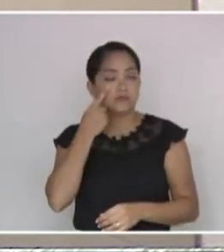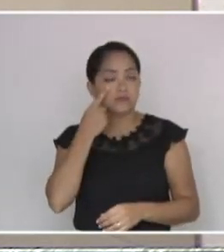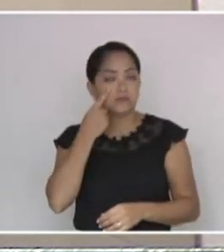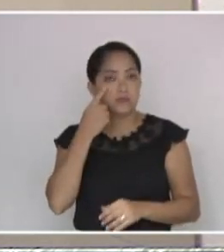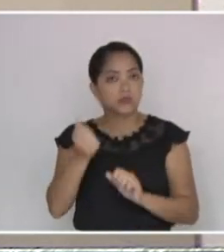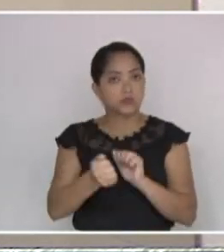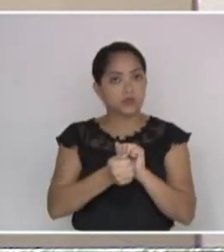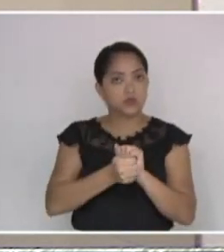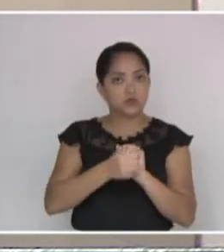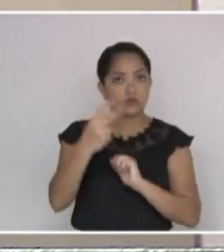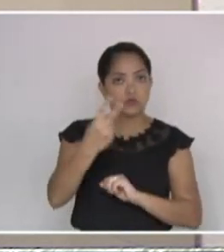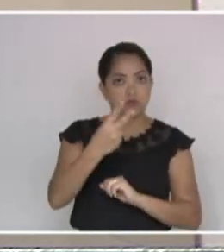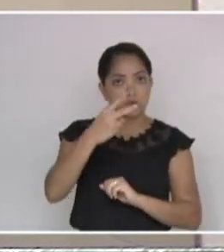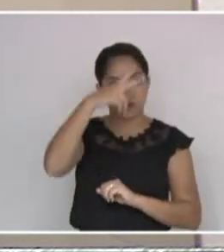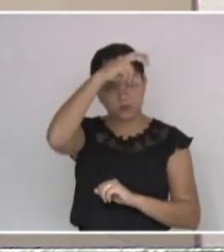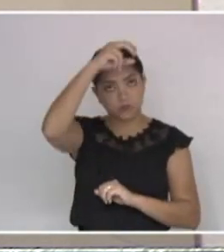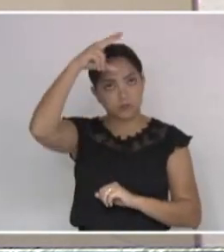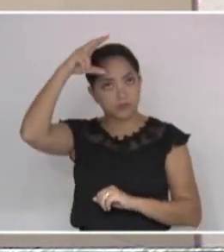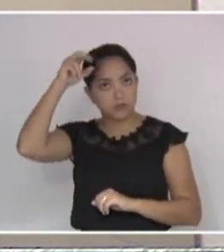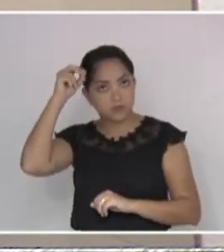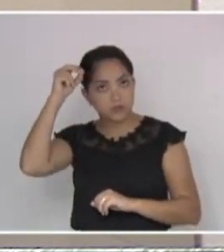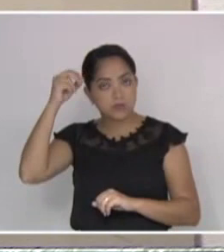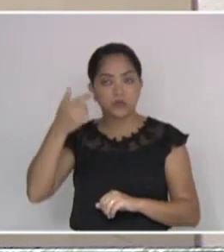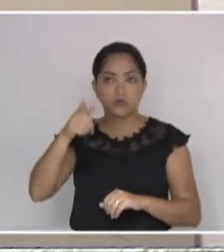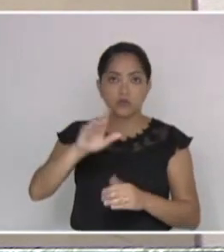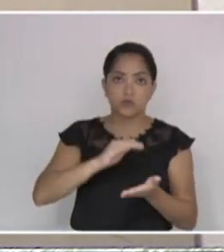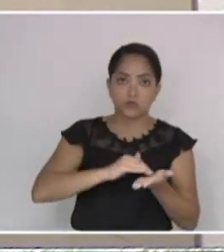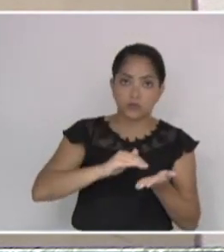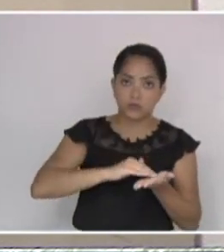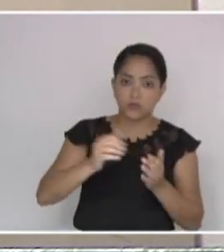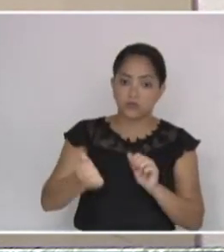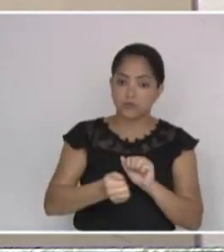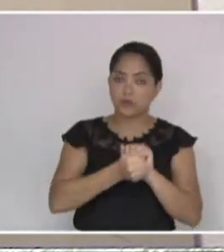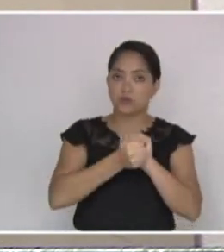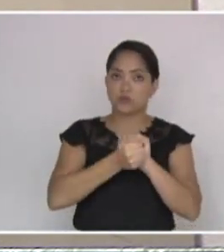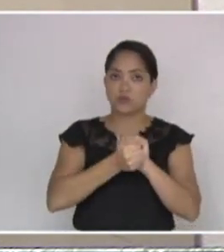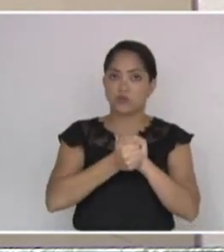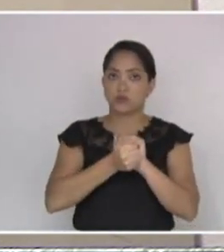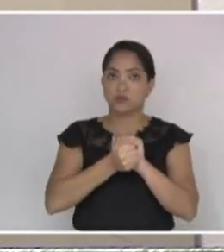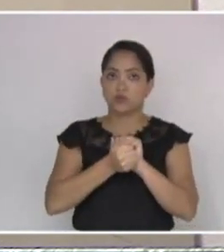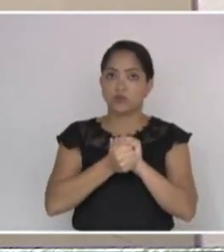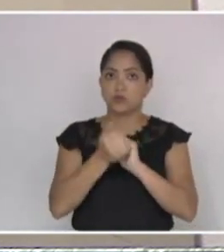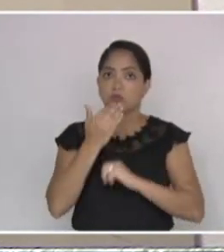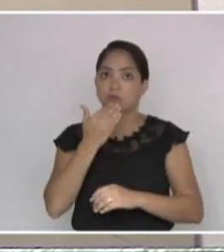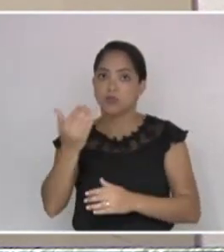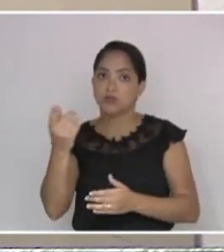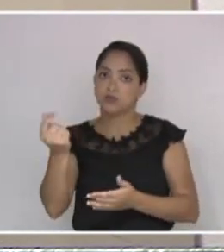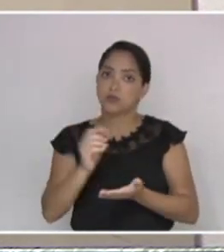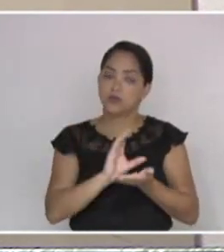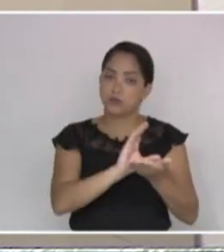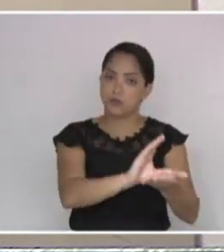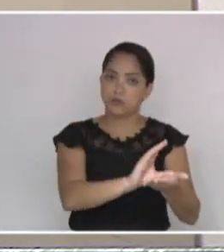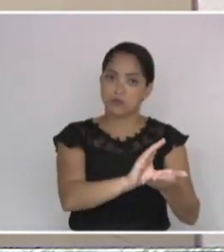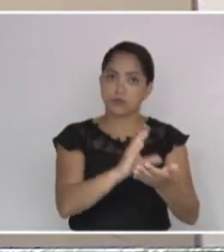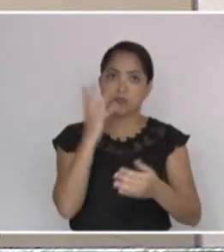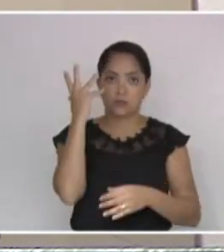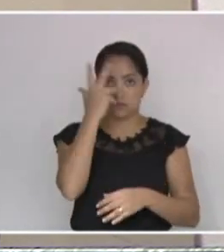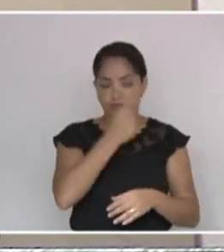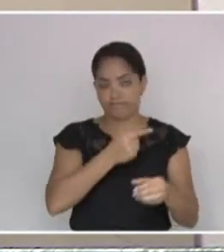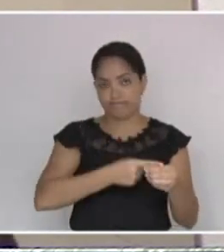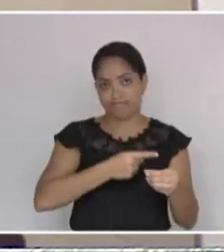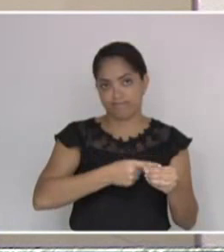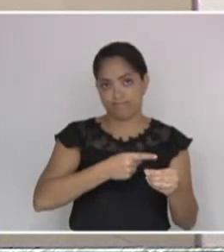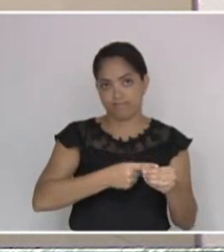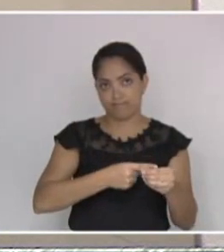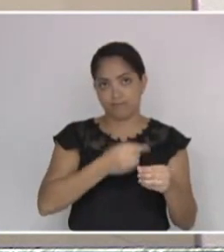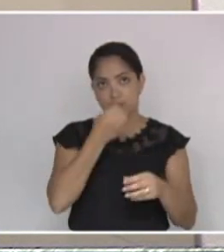atual, Beto, de Rio Negrinho, junto com outros secretários que vieram em busca de recursos para aquela belíssima cidade. Seja bem-vindo ao ex-prefeito,